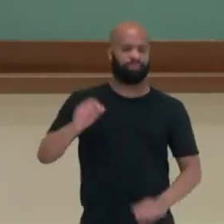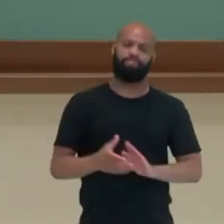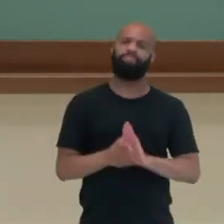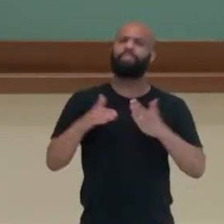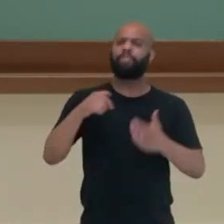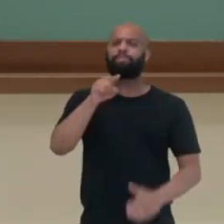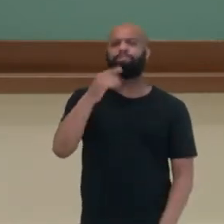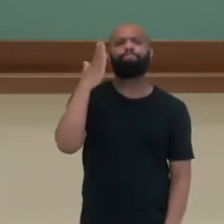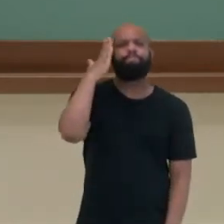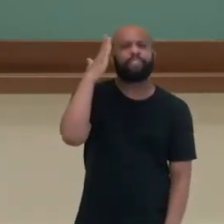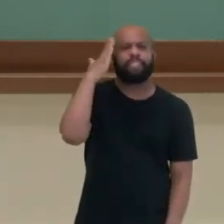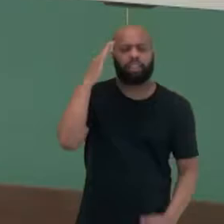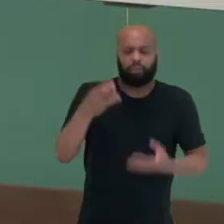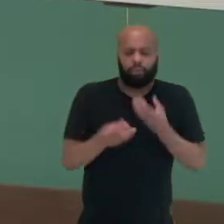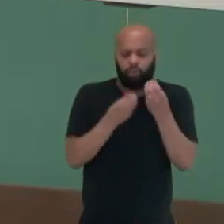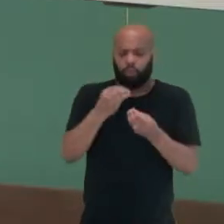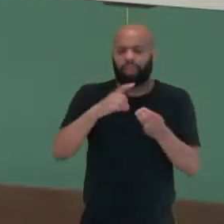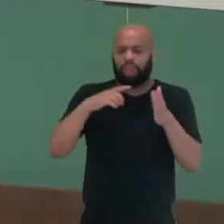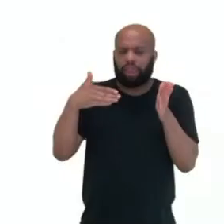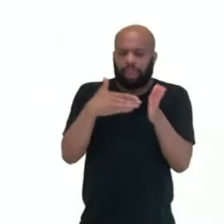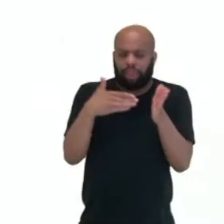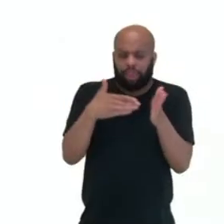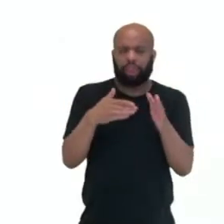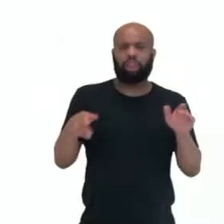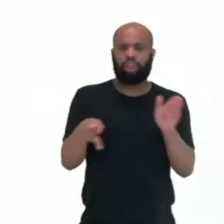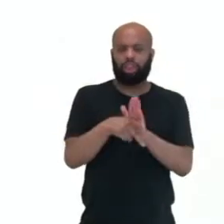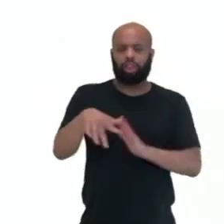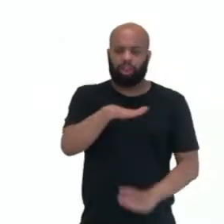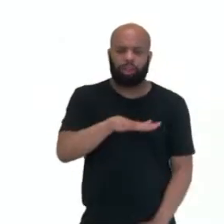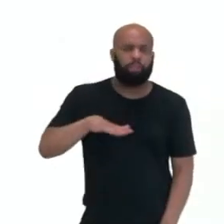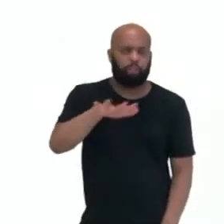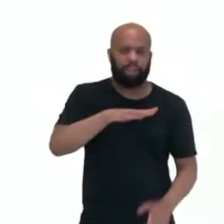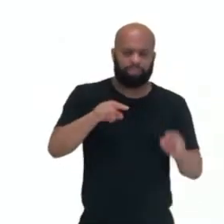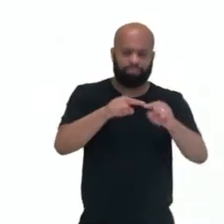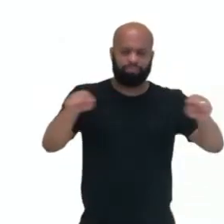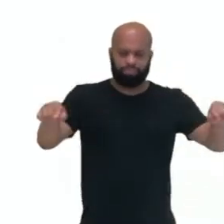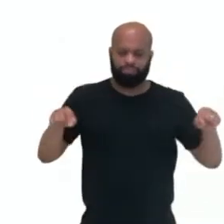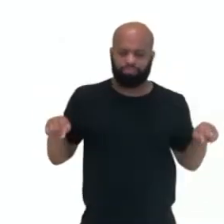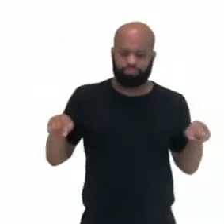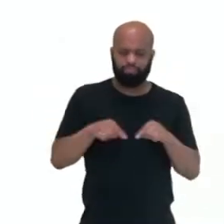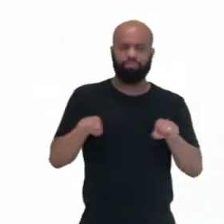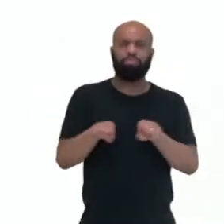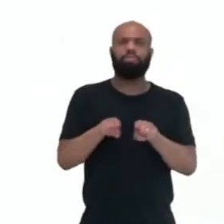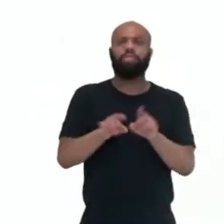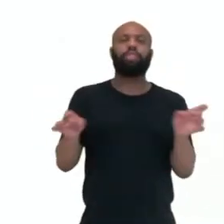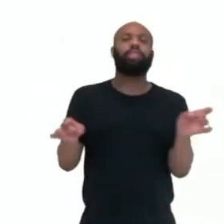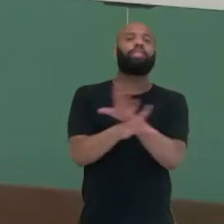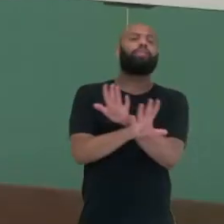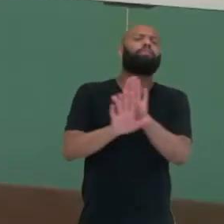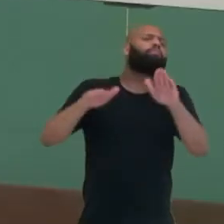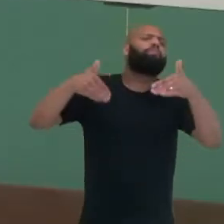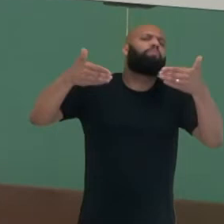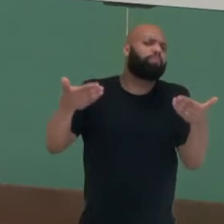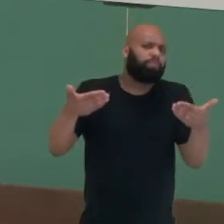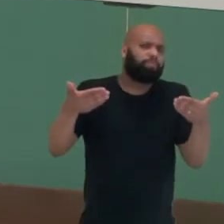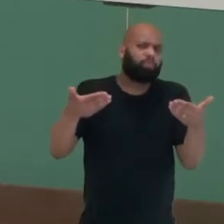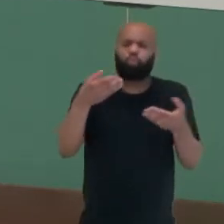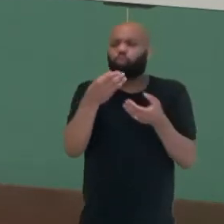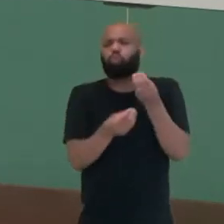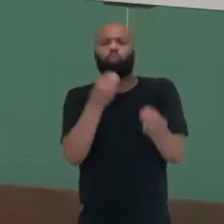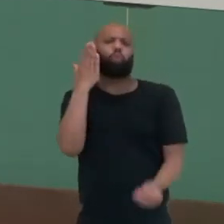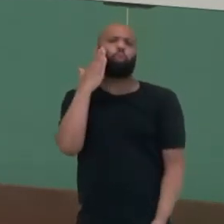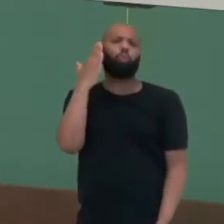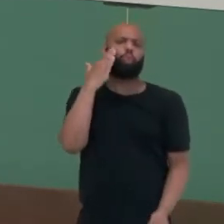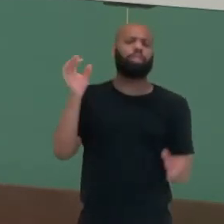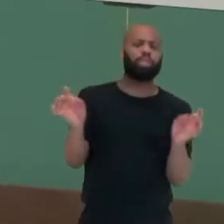Tem ideia de como são as limitações do espaço da luta olímpica e quando que ela termina? Você tem ideia de onde que funciona?